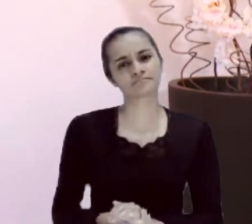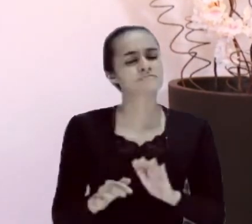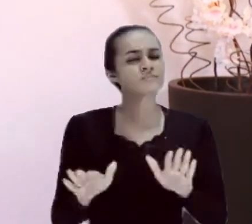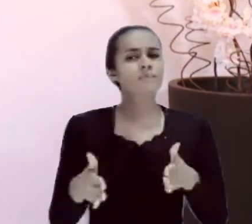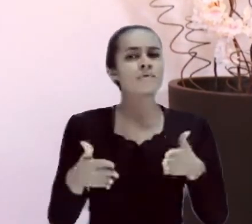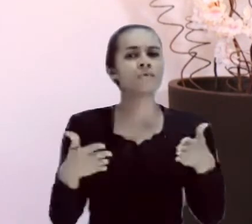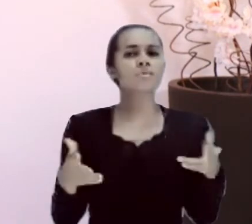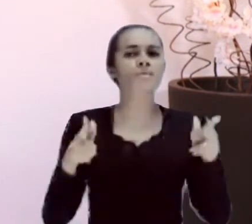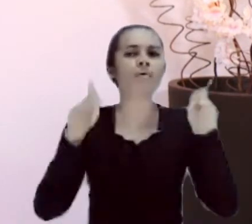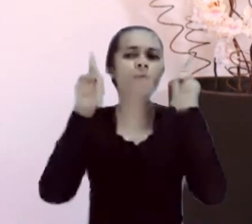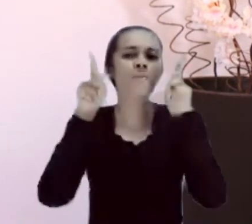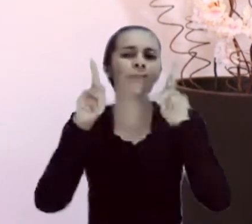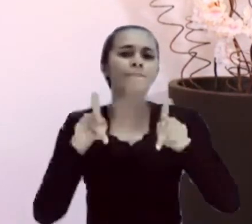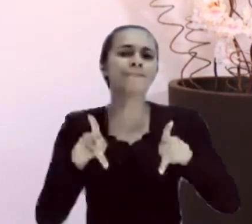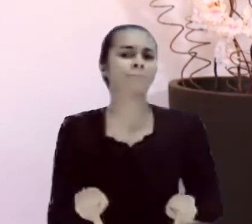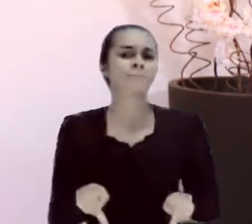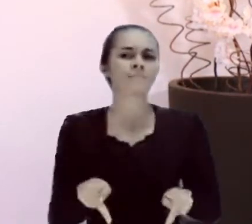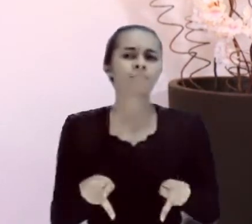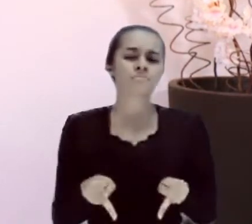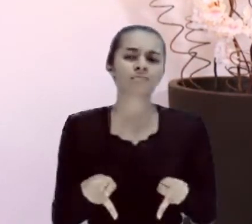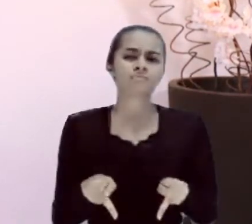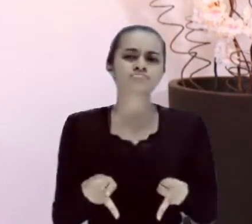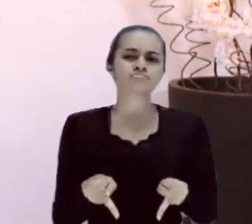hoje por suas obras?